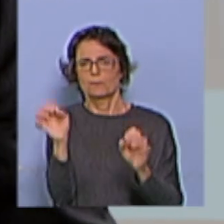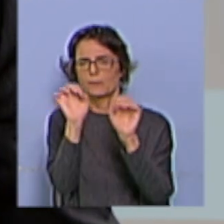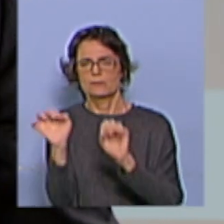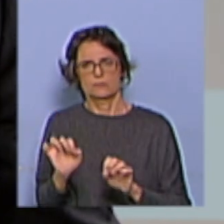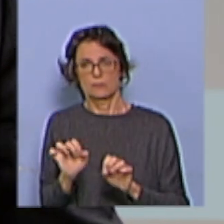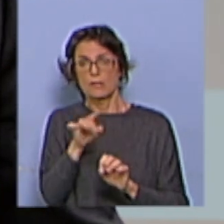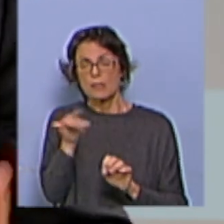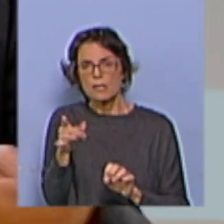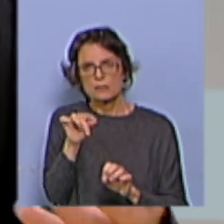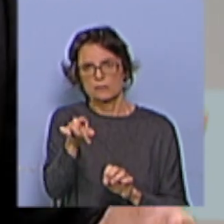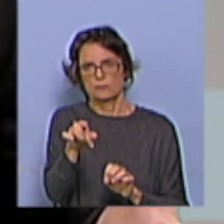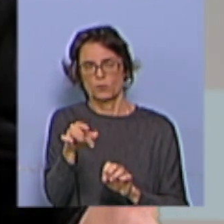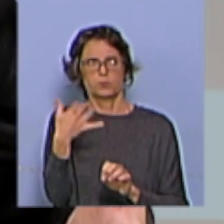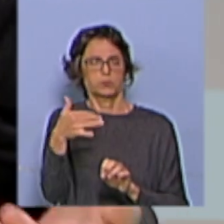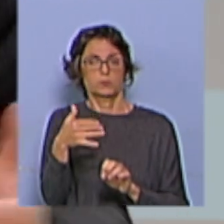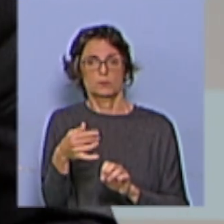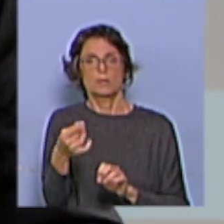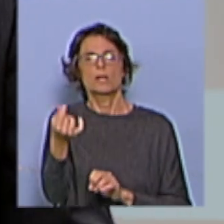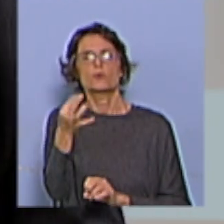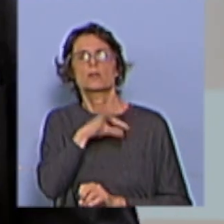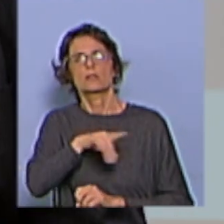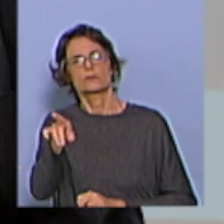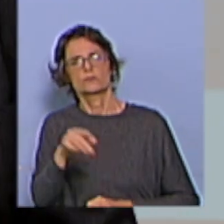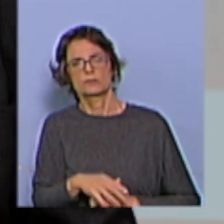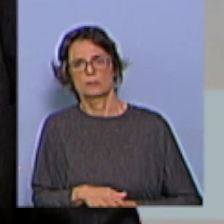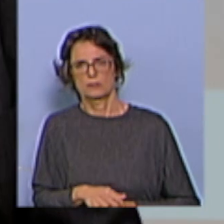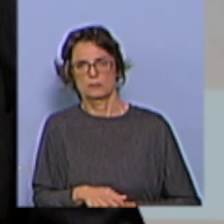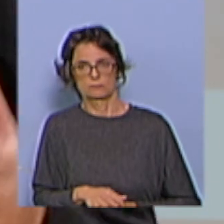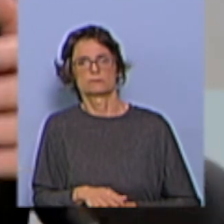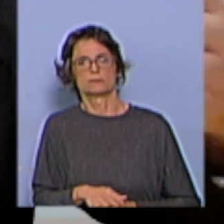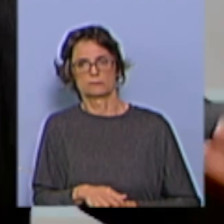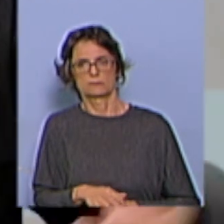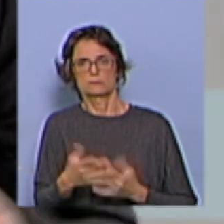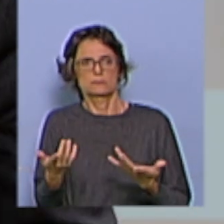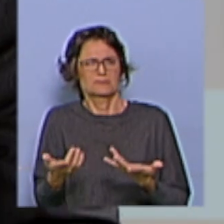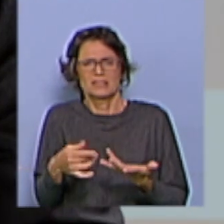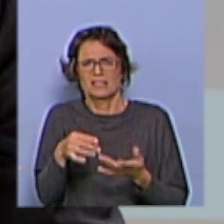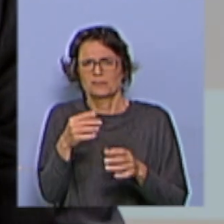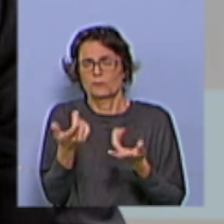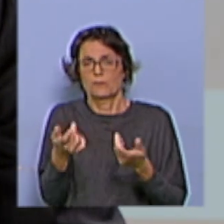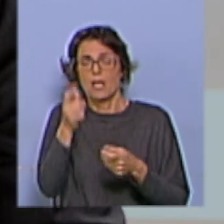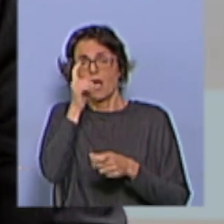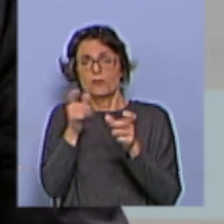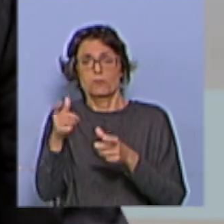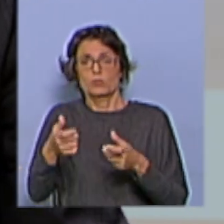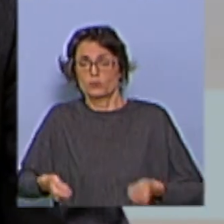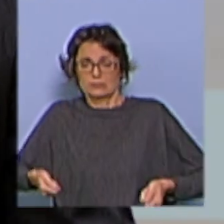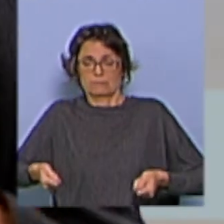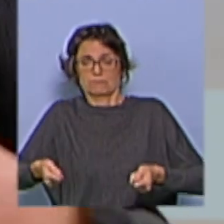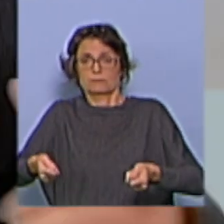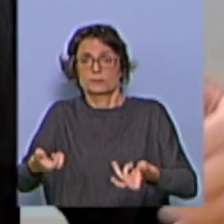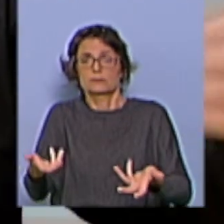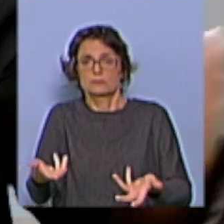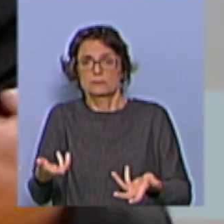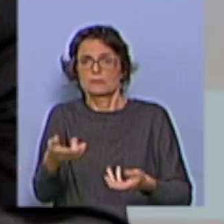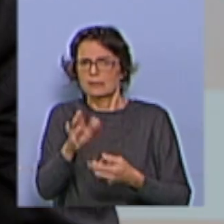elas fazem, e ganham tão pouco. Mas as senhoras da limpeza, os maqueiros e outros que no fundo estão também na linha de frente, e